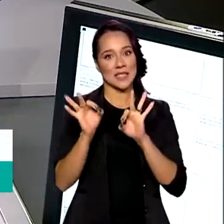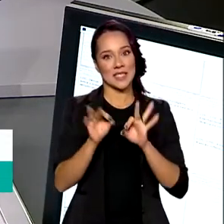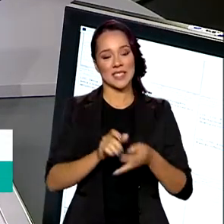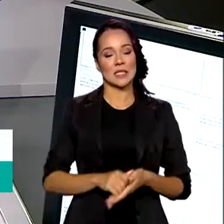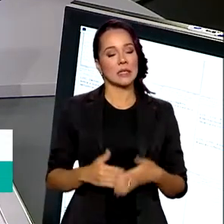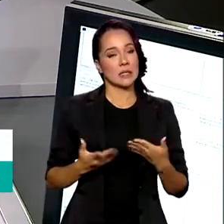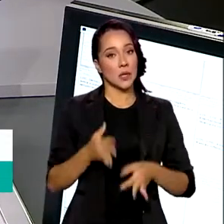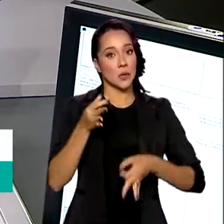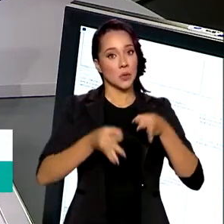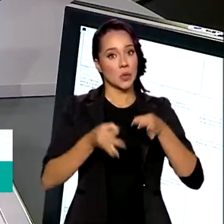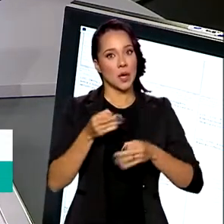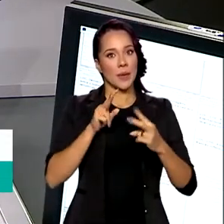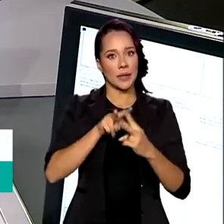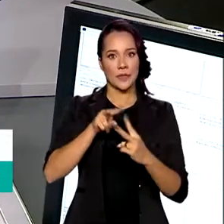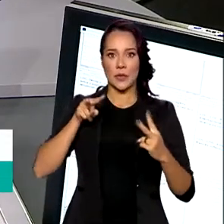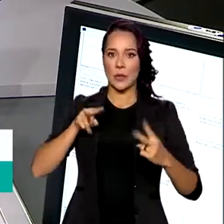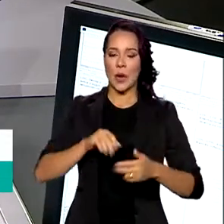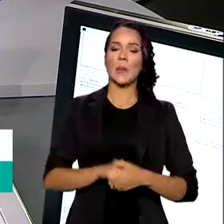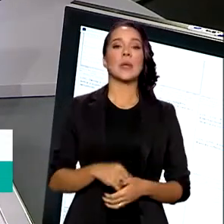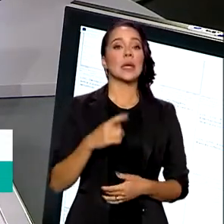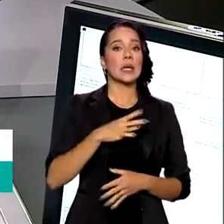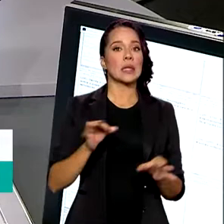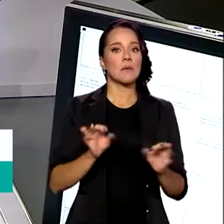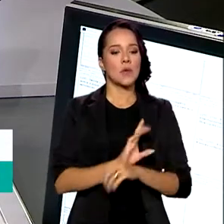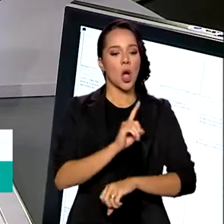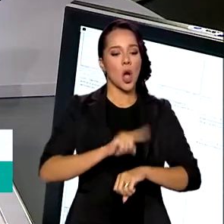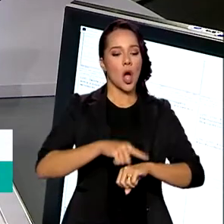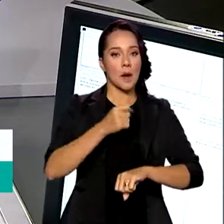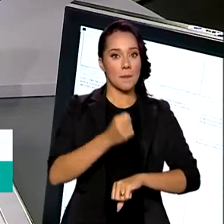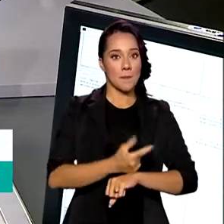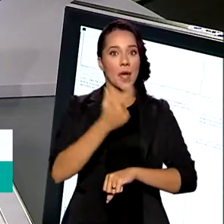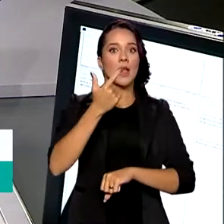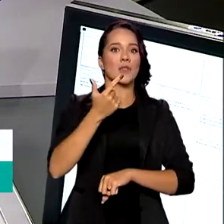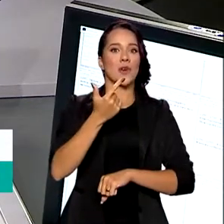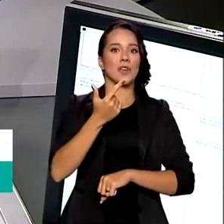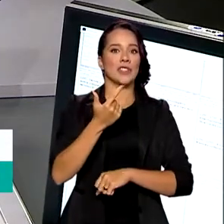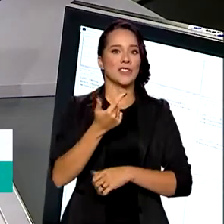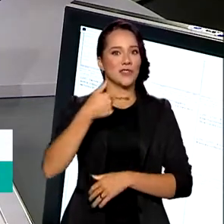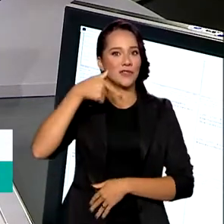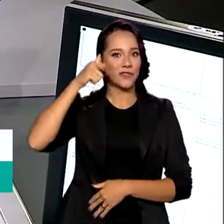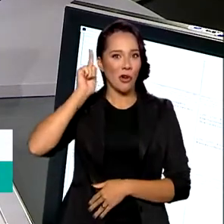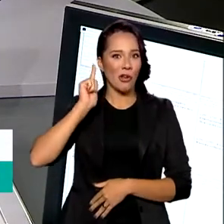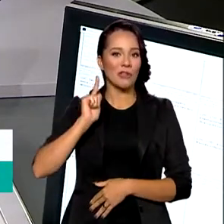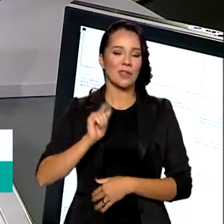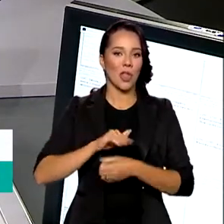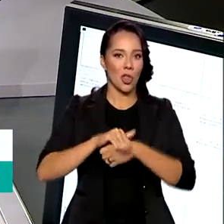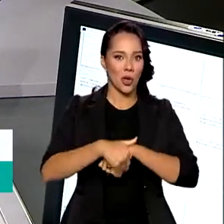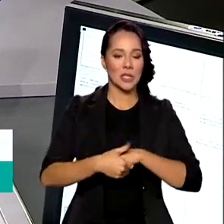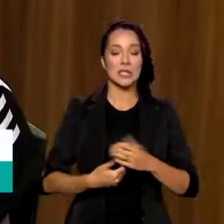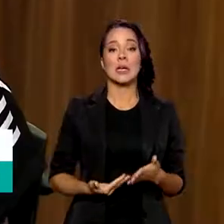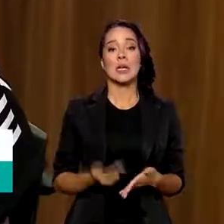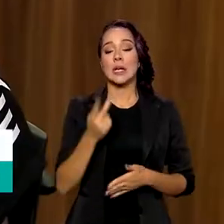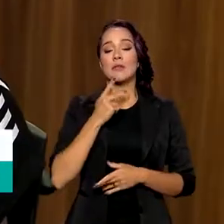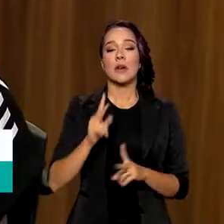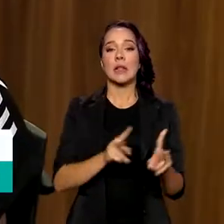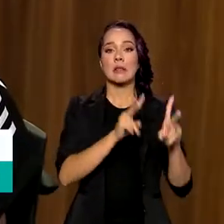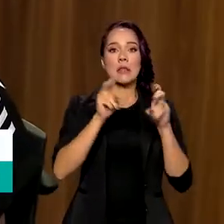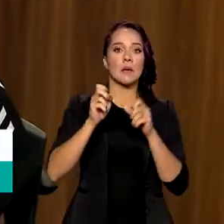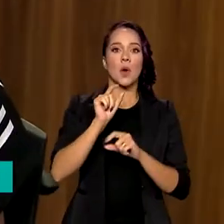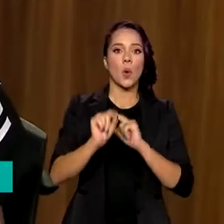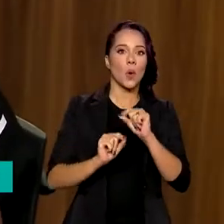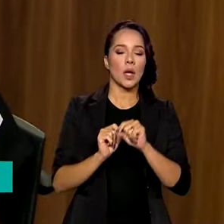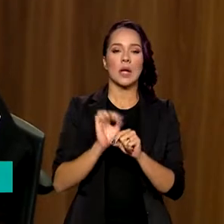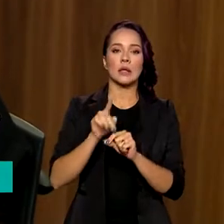Pois é fazer um julgamento virtual que terminou à meia-noite agora né meia-noite de ontem para hoje que trata justamente